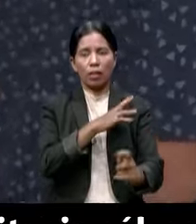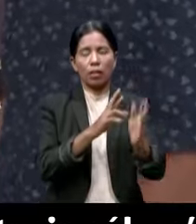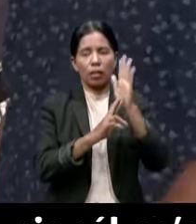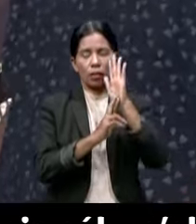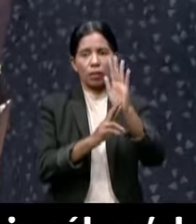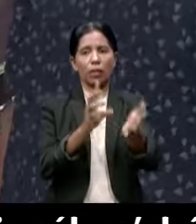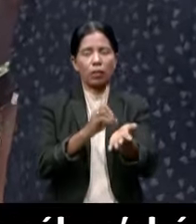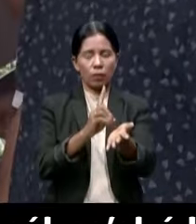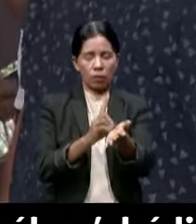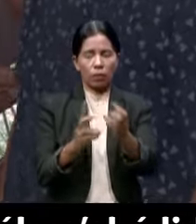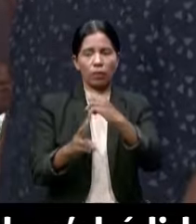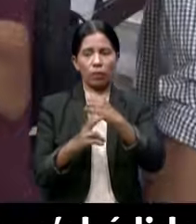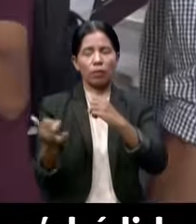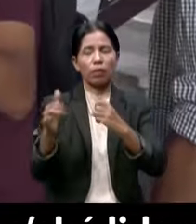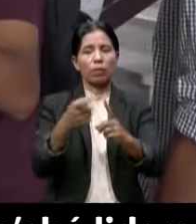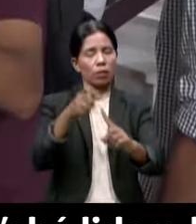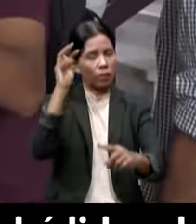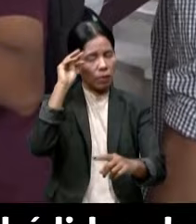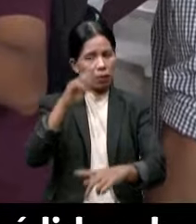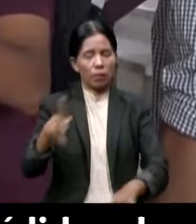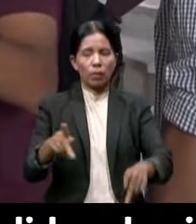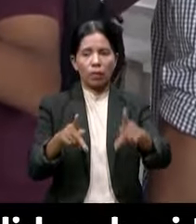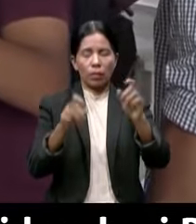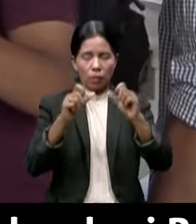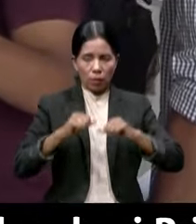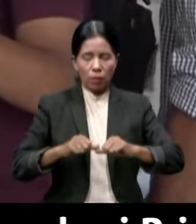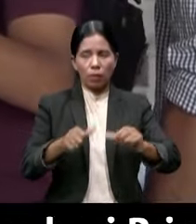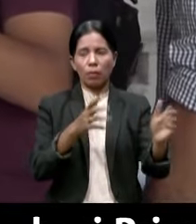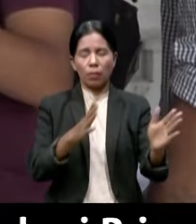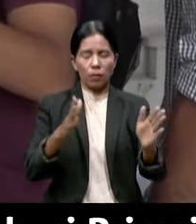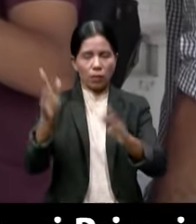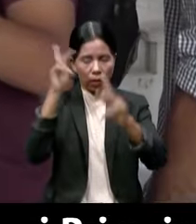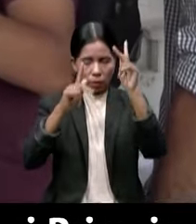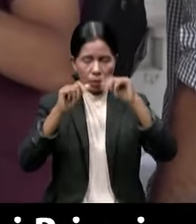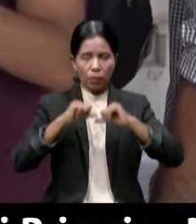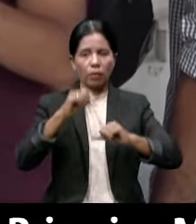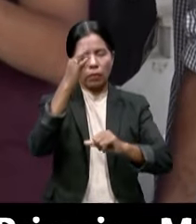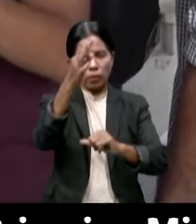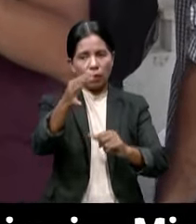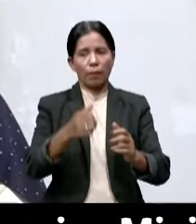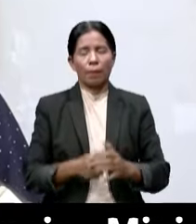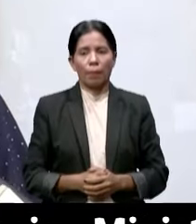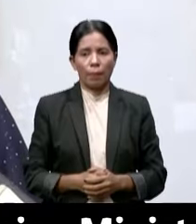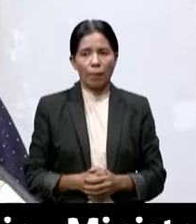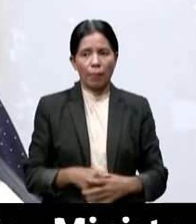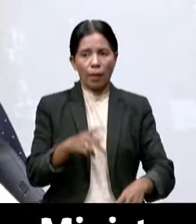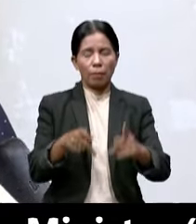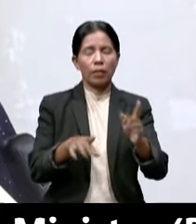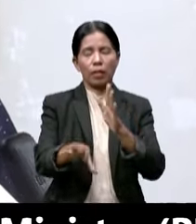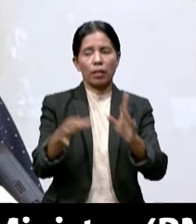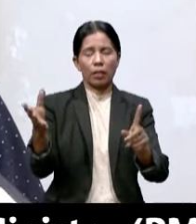médico vítima siranian, husi Ministério Público, nune bele continua processo caso ne baoin. Detido isso ne hetan detenção,